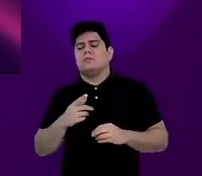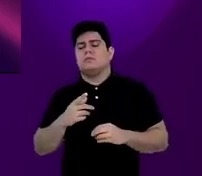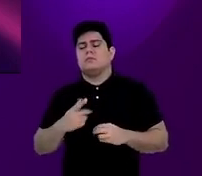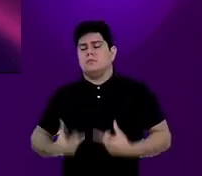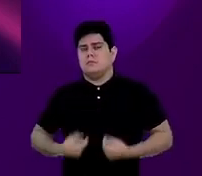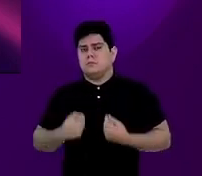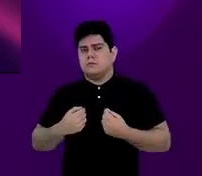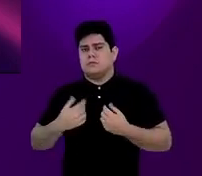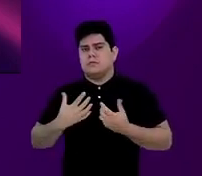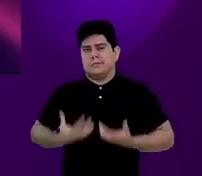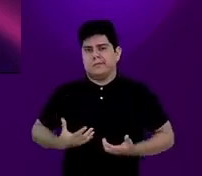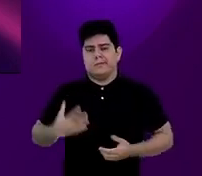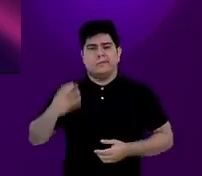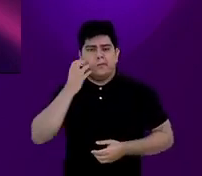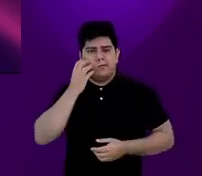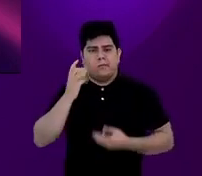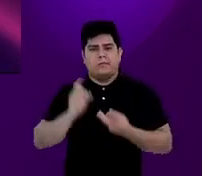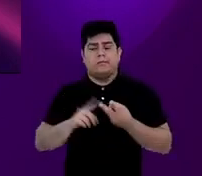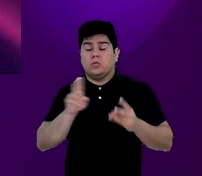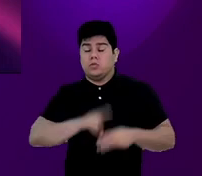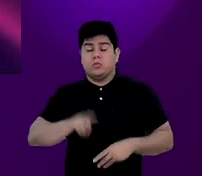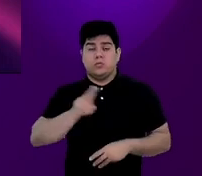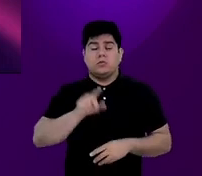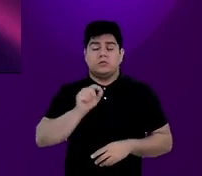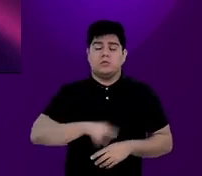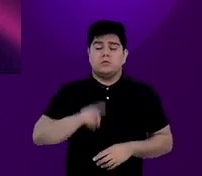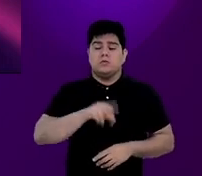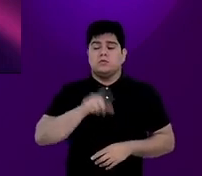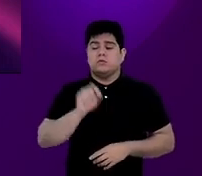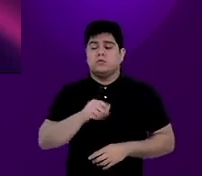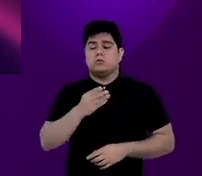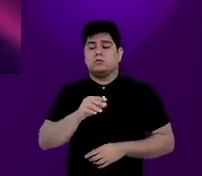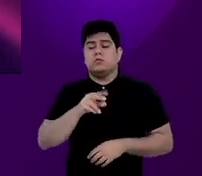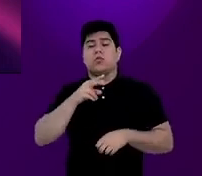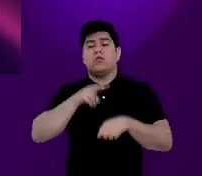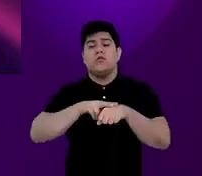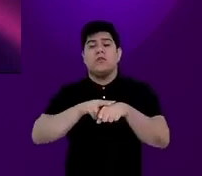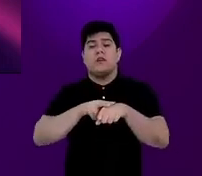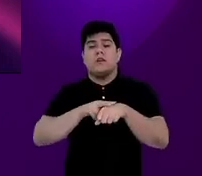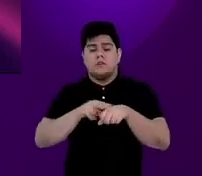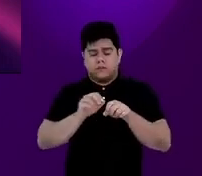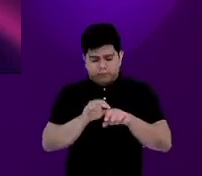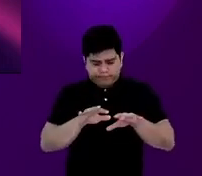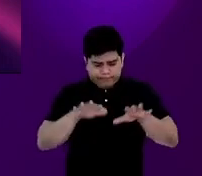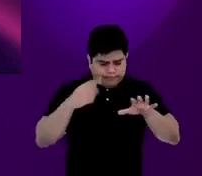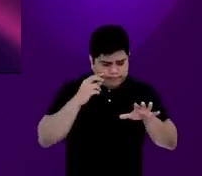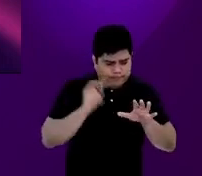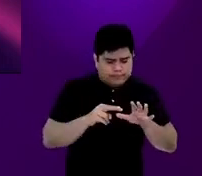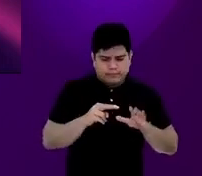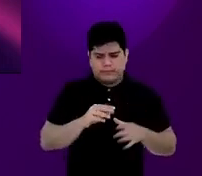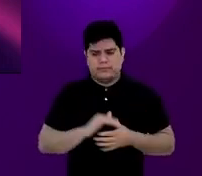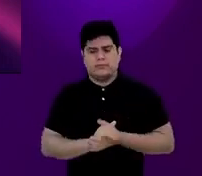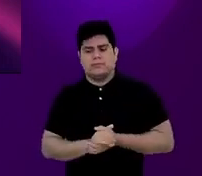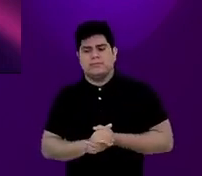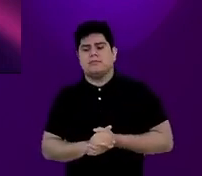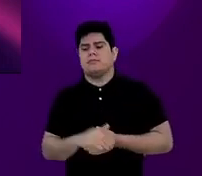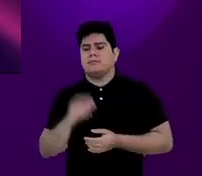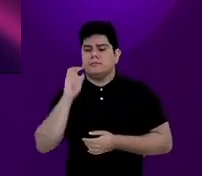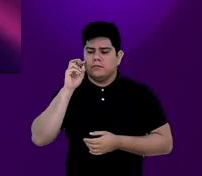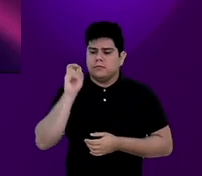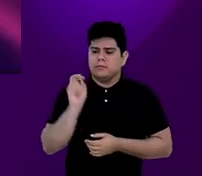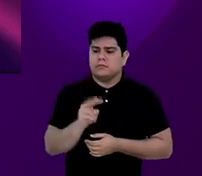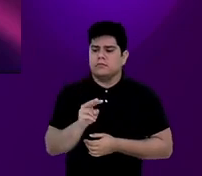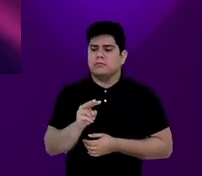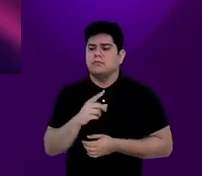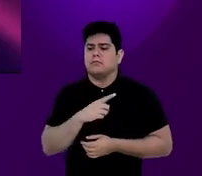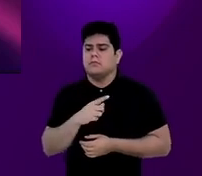utiliza largamente no câncer ginecológico, que é a utilização do verde fluorescente com a injeção no colo uterino, tanto para